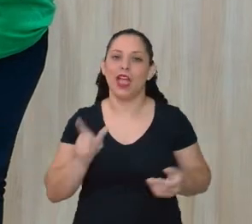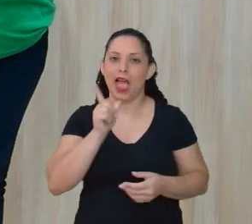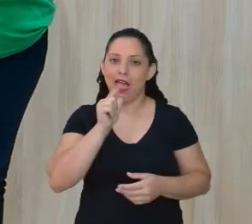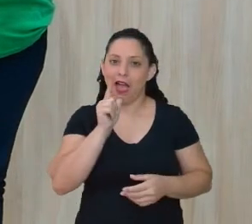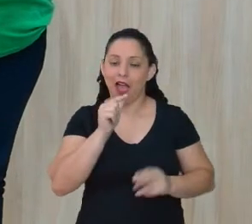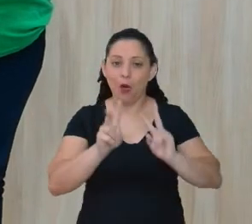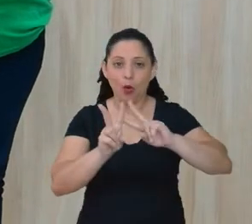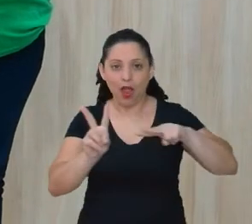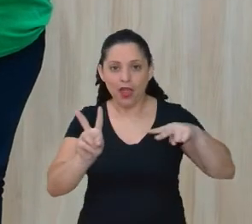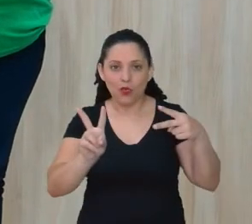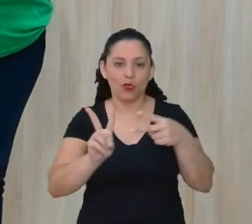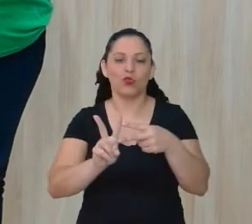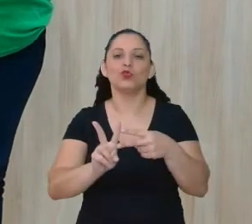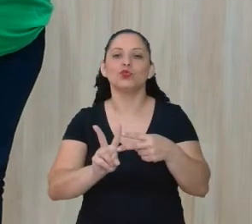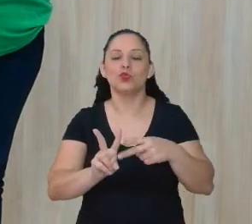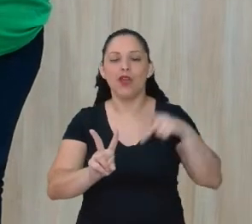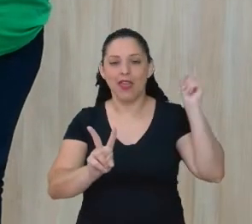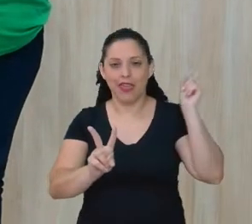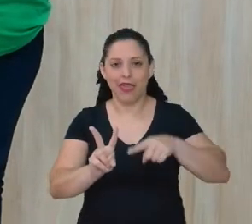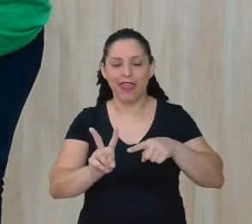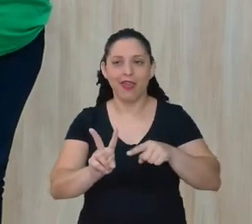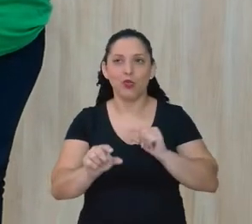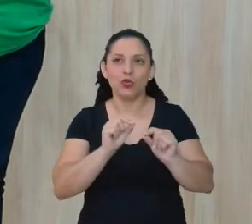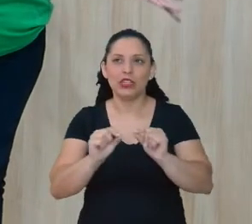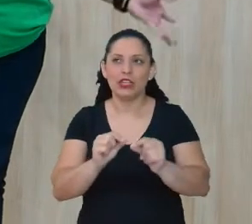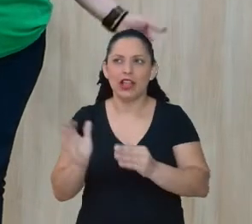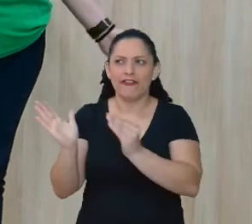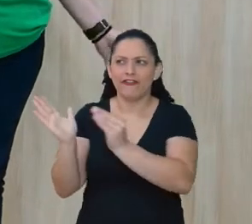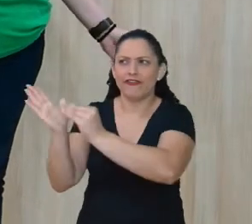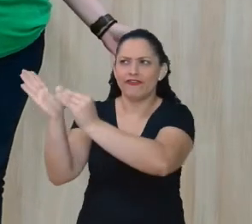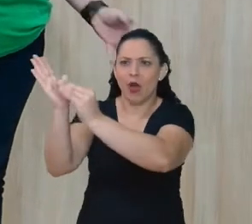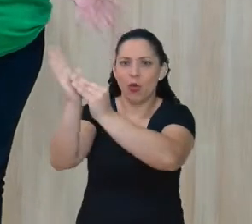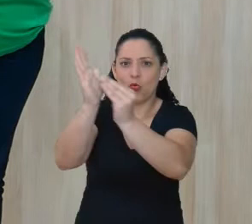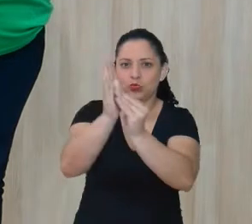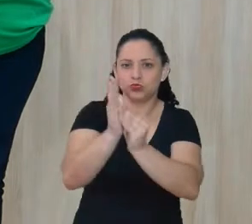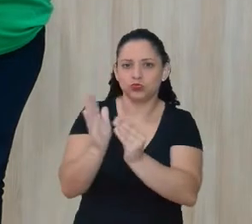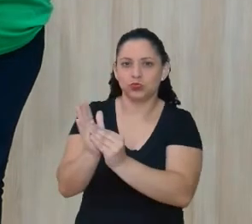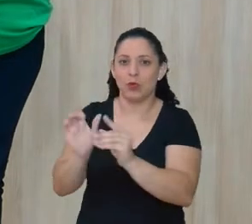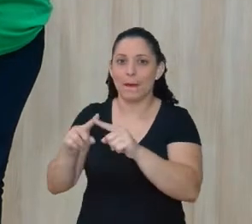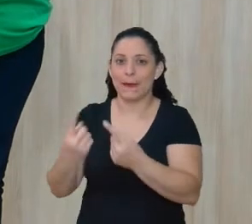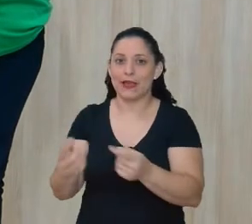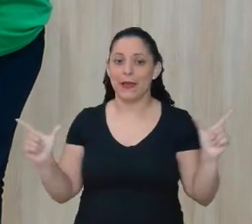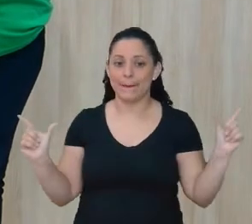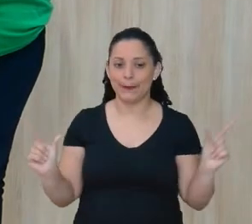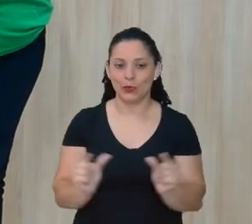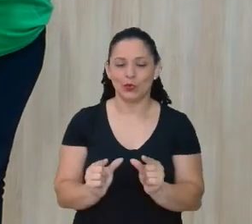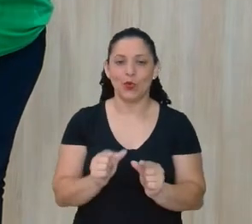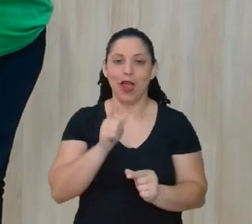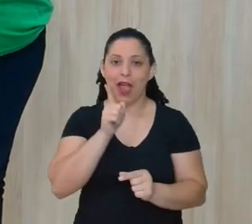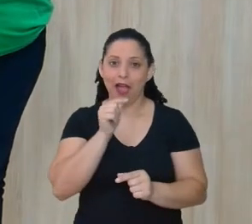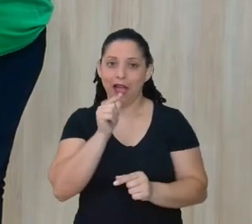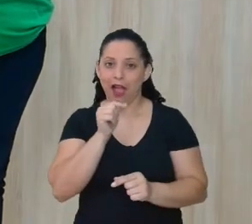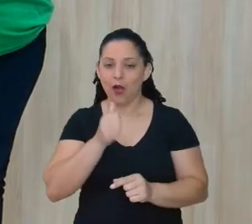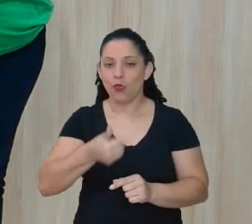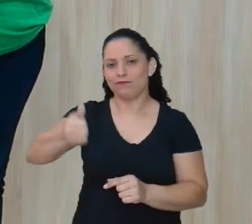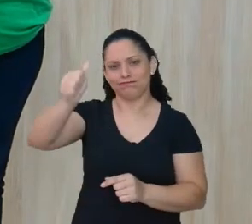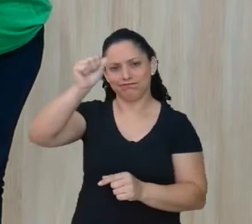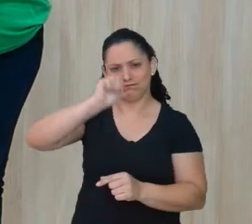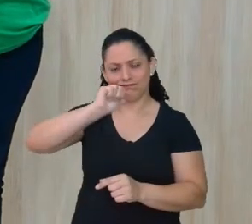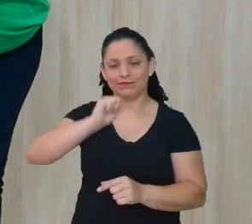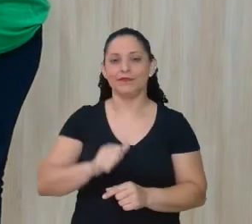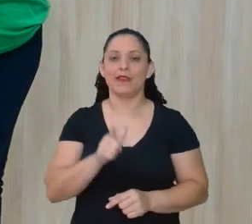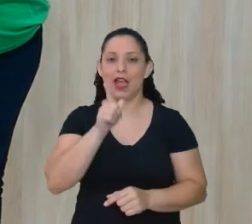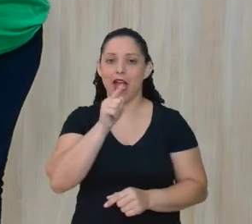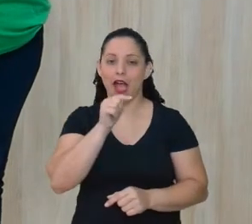um recurso completamente escasso, né? Embora não Exato. pareça, mas é escasso a água doce, que é a água que a gente